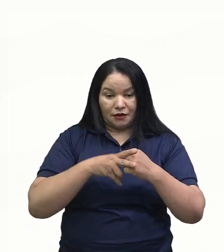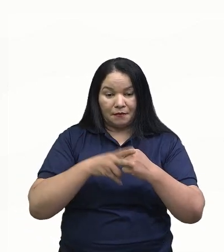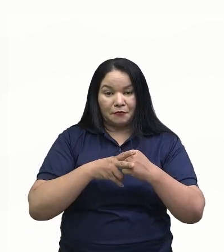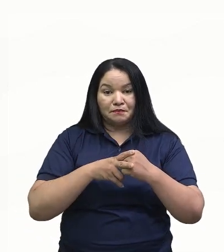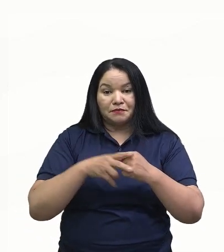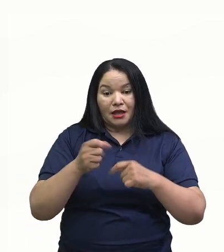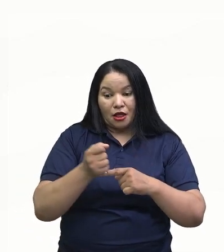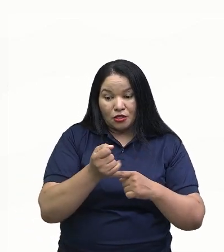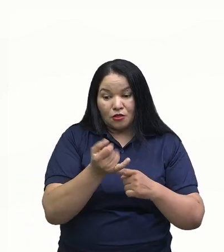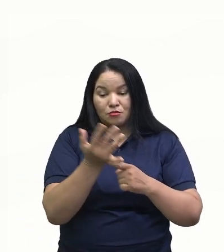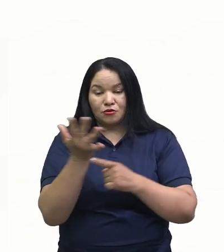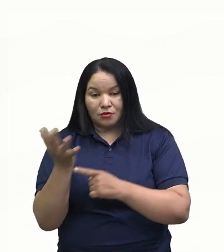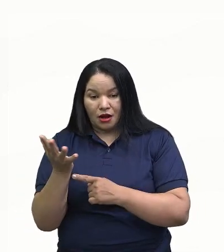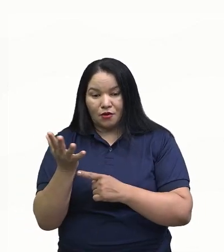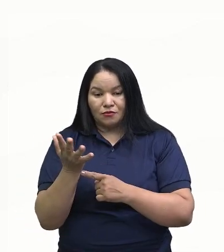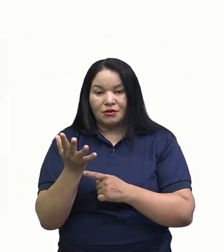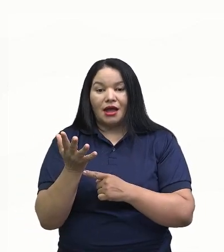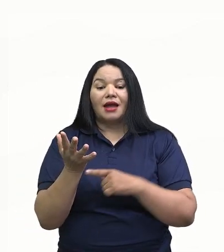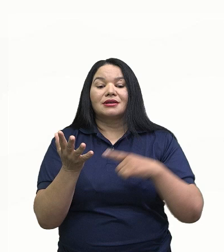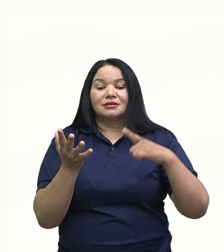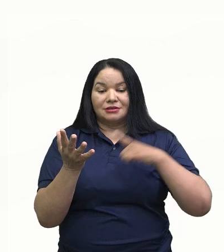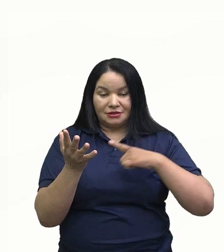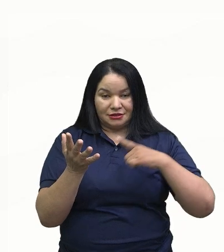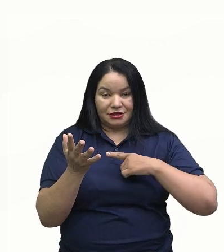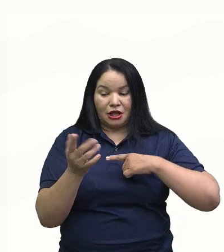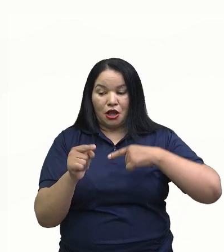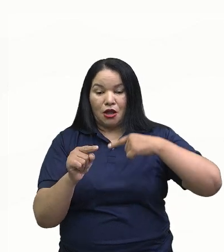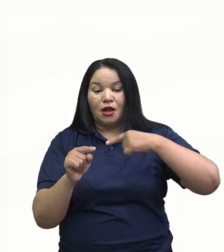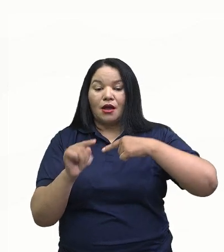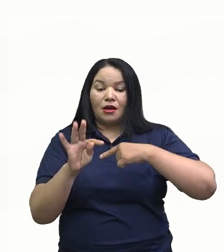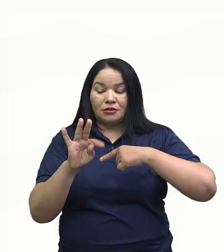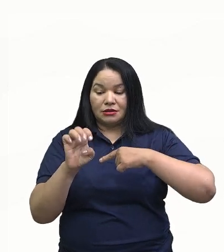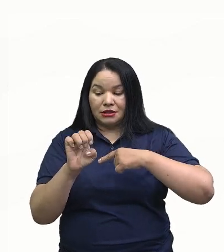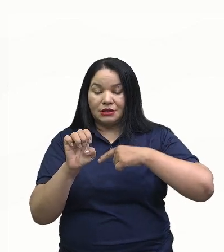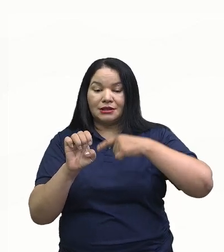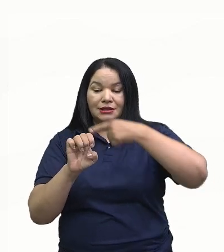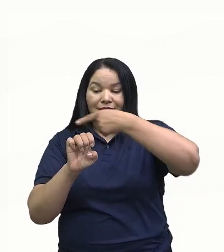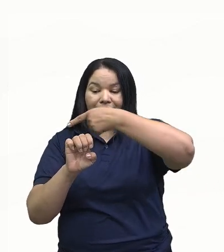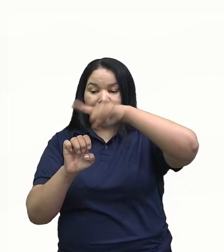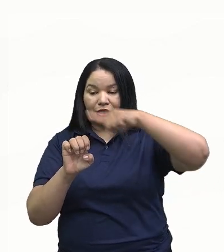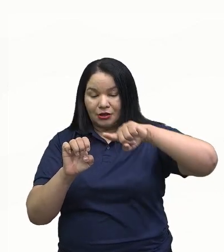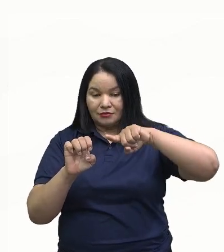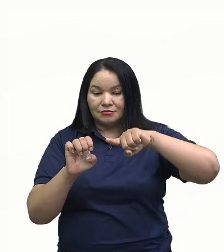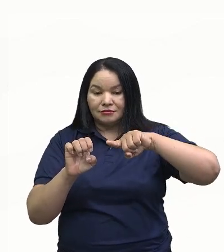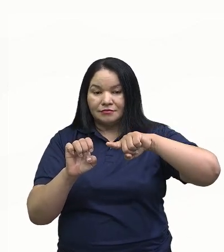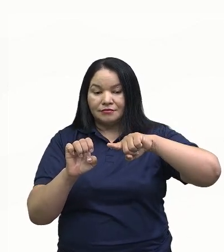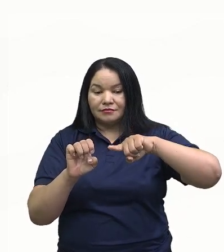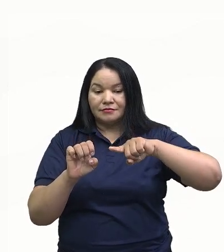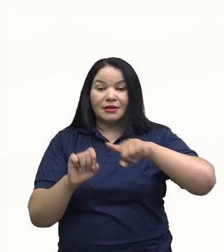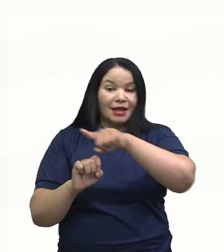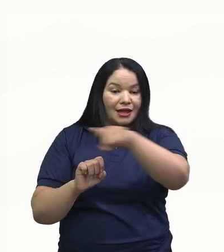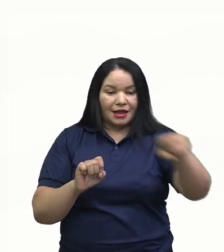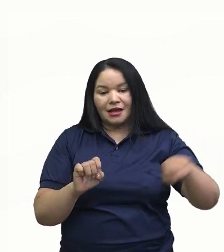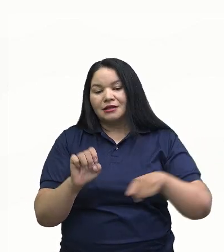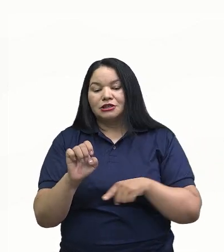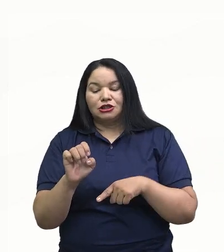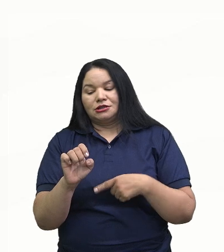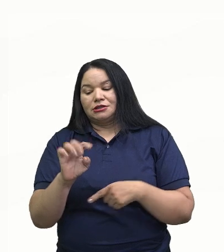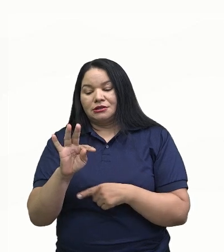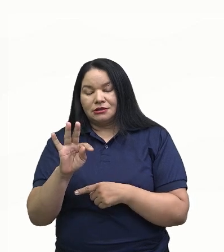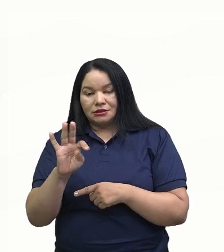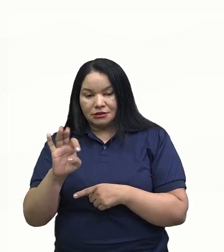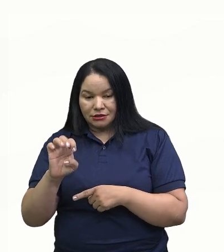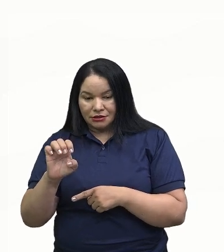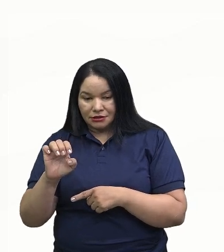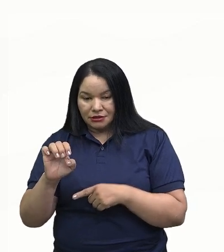no plural, ele terá a acentuação. Olha, eles têm, para diferenciar, né, do singular. Ó,